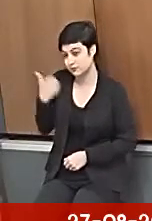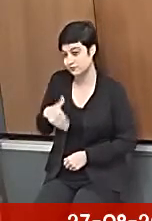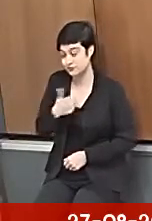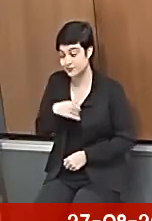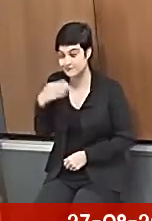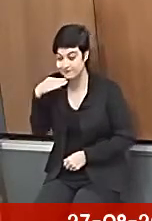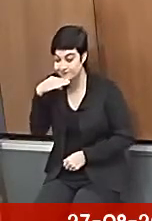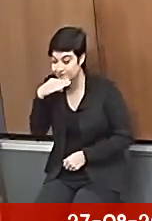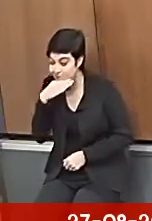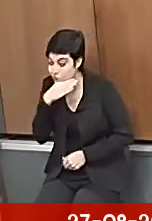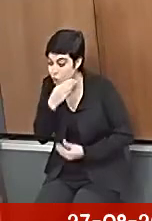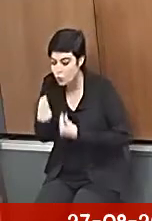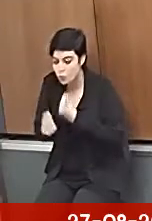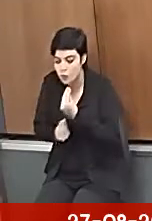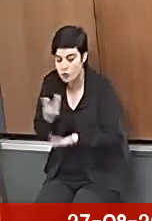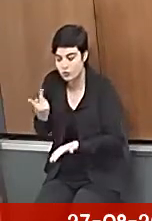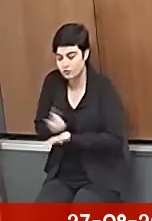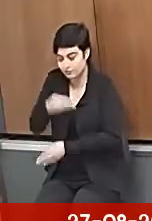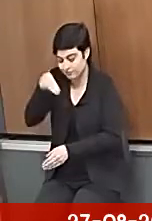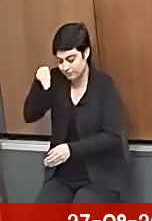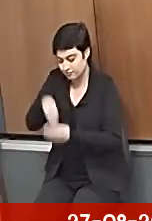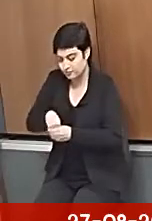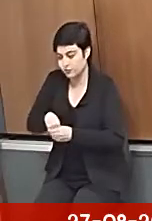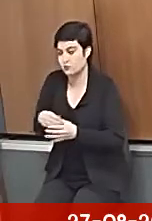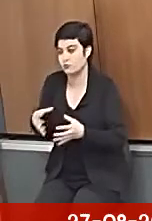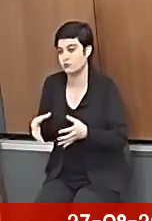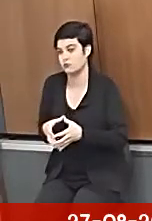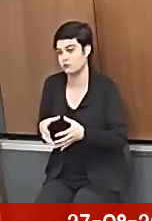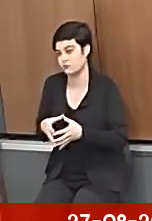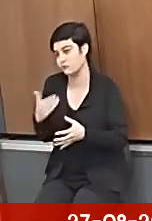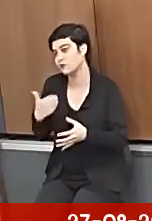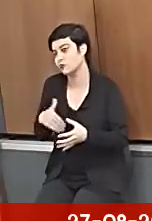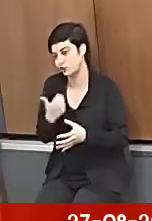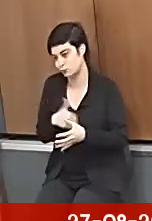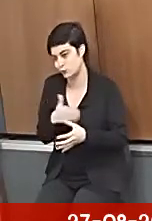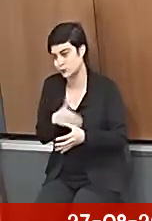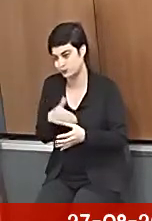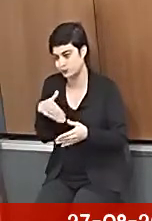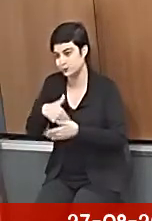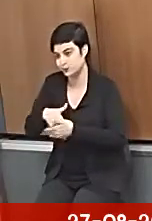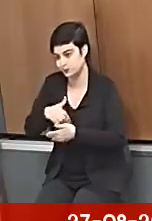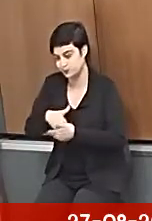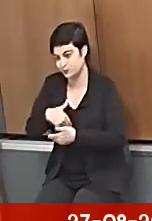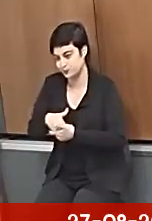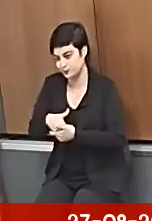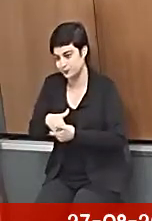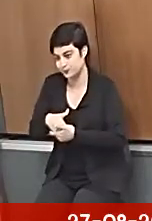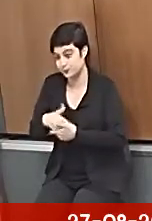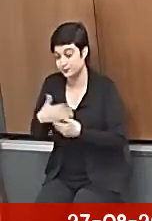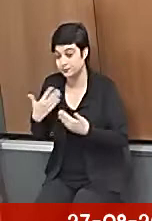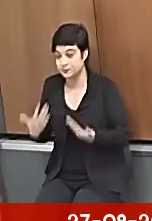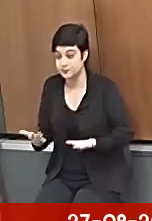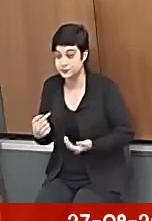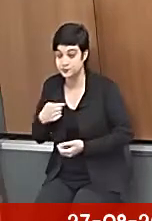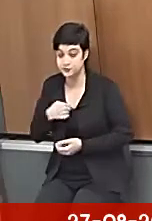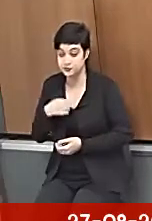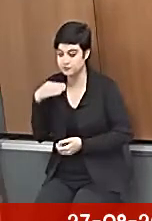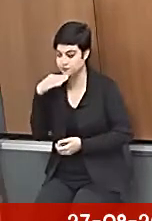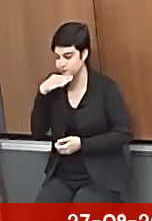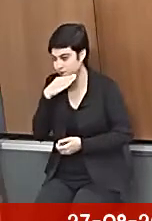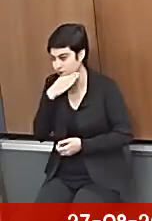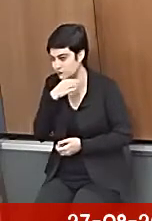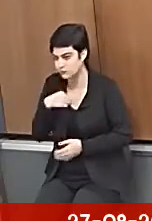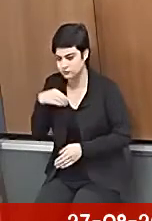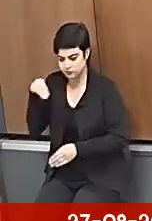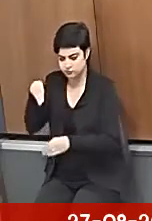do mundo do futebol eu conhecia e renan e racionalidade eu me torne irracional quando estou no estádio